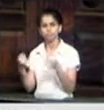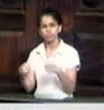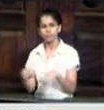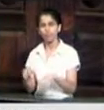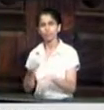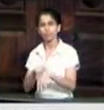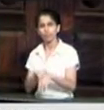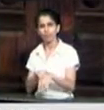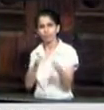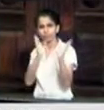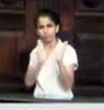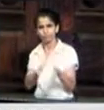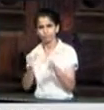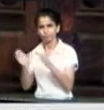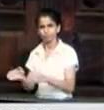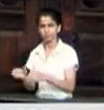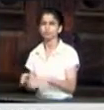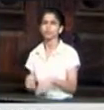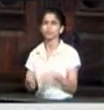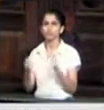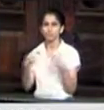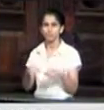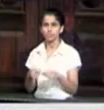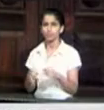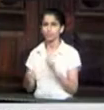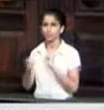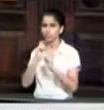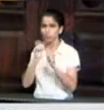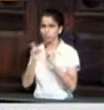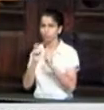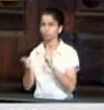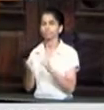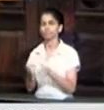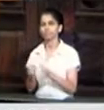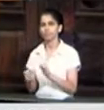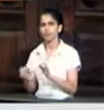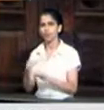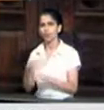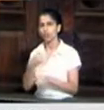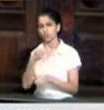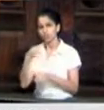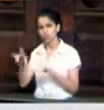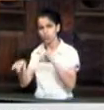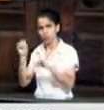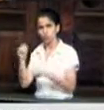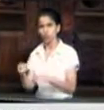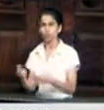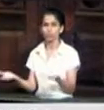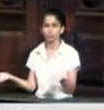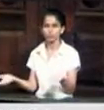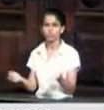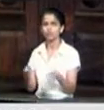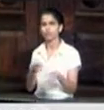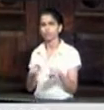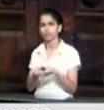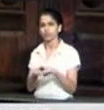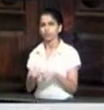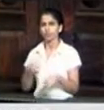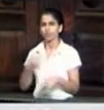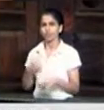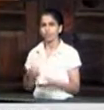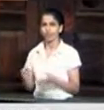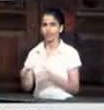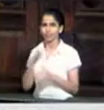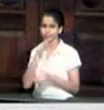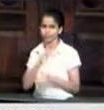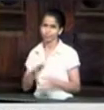Discutir orientação sexual, discutir opção sexual, discutir estas questões na tenra idade,